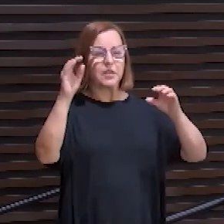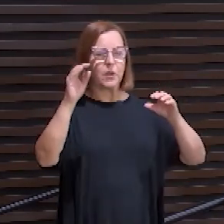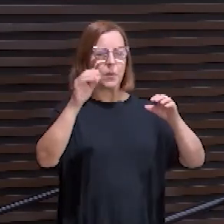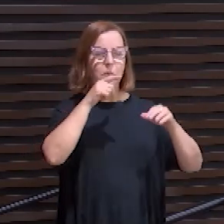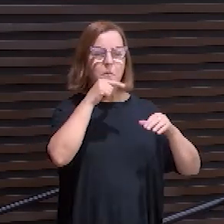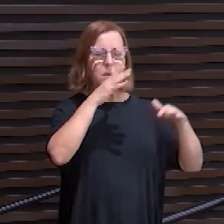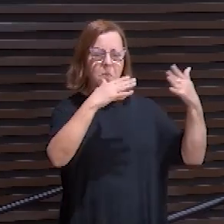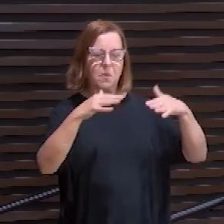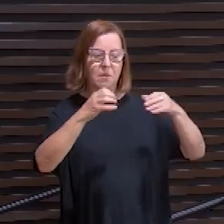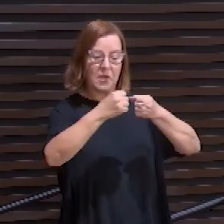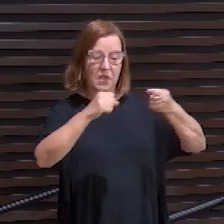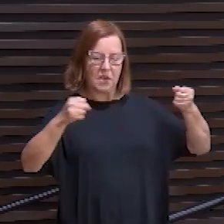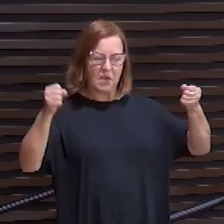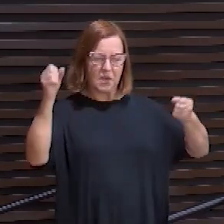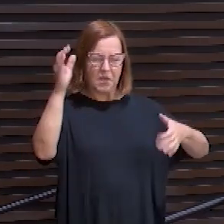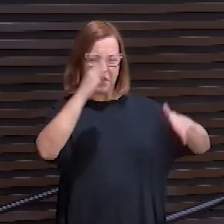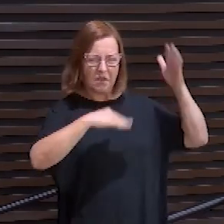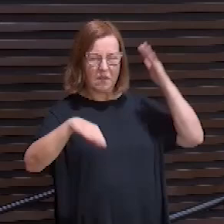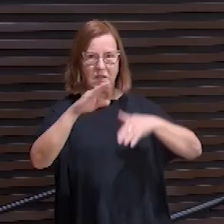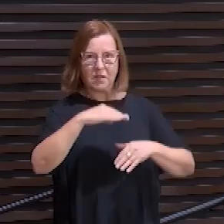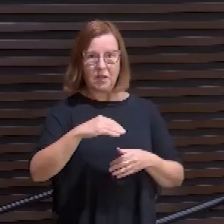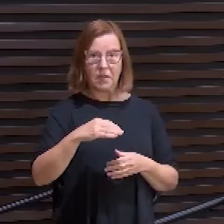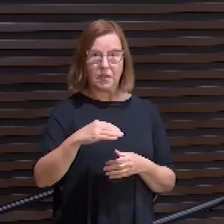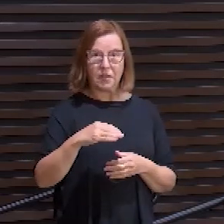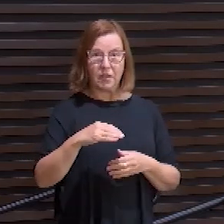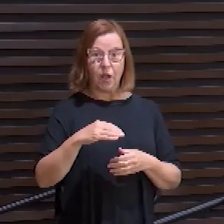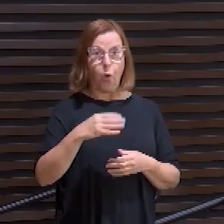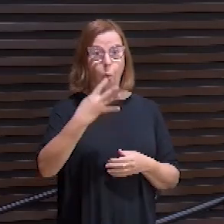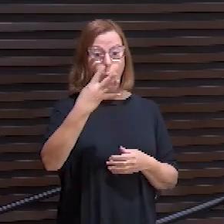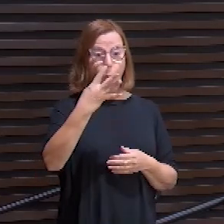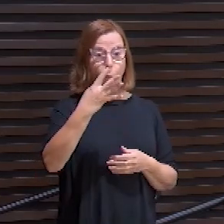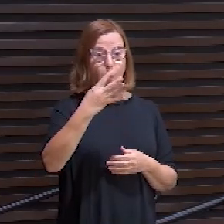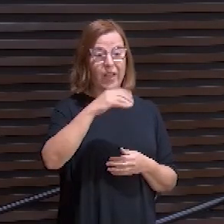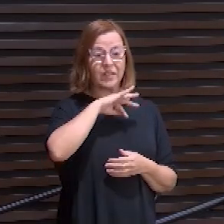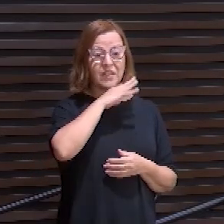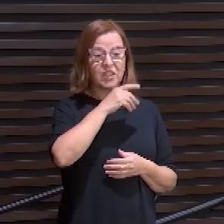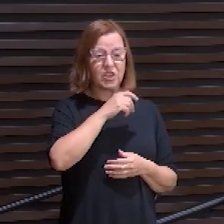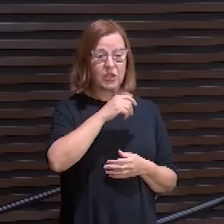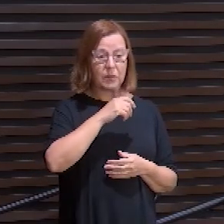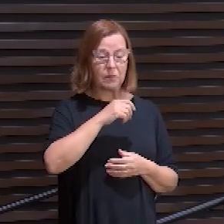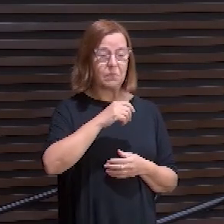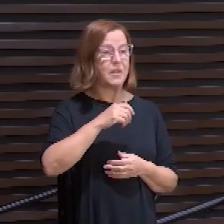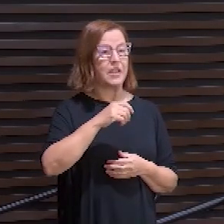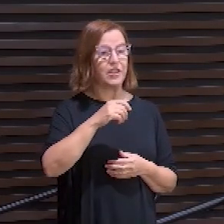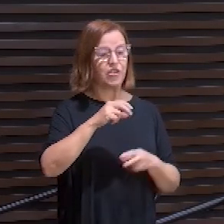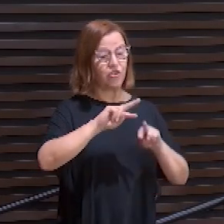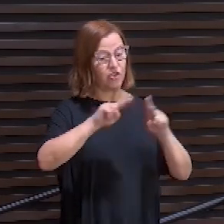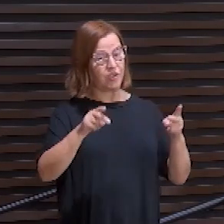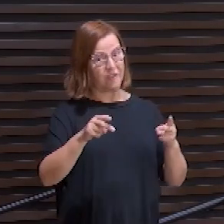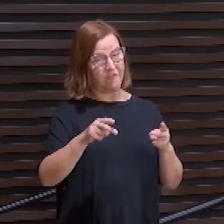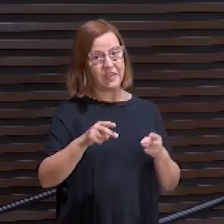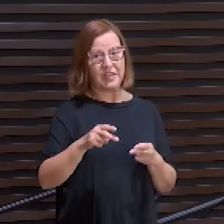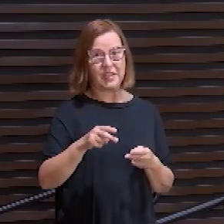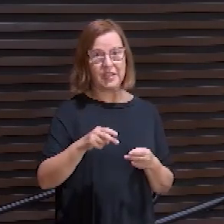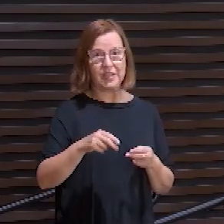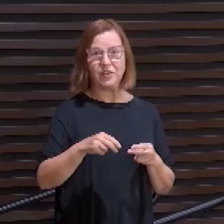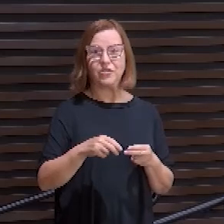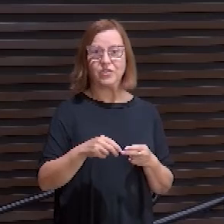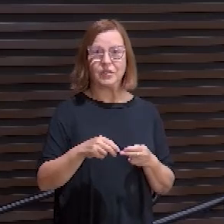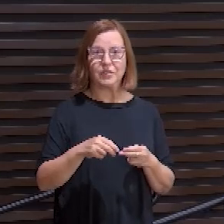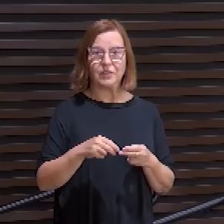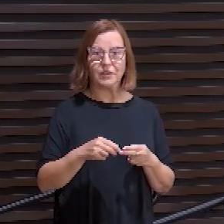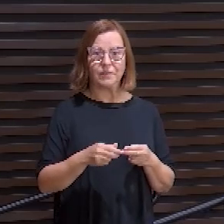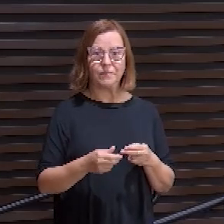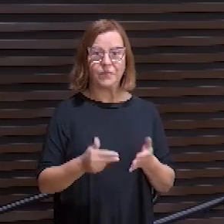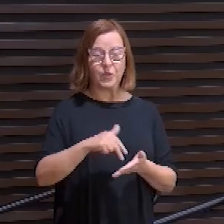animais grandes, diferentes uns dos outros, subiam do mar. O primeiro era como leão e tinha asas de